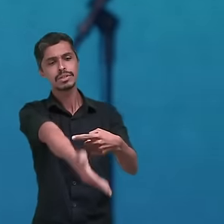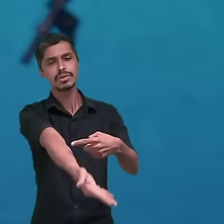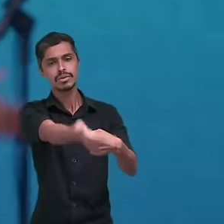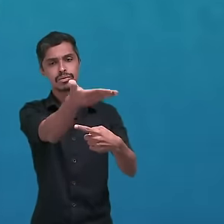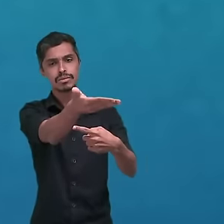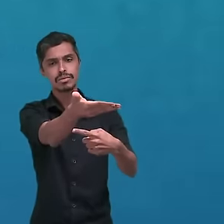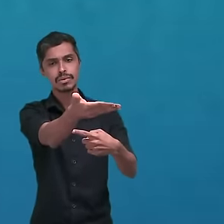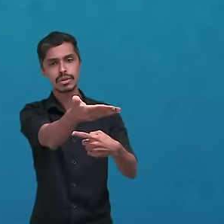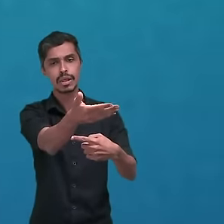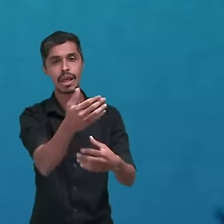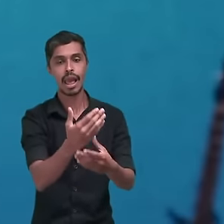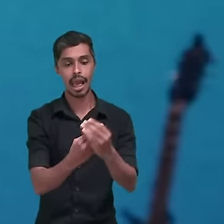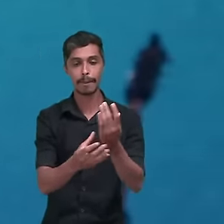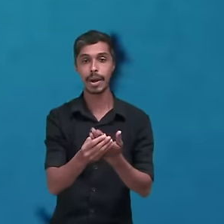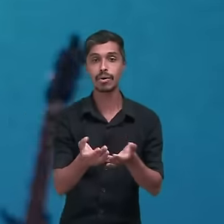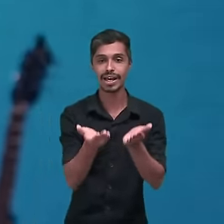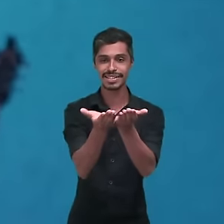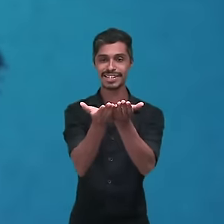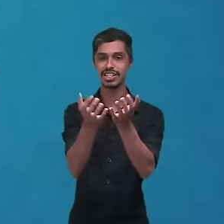Coloca as mãos assim.